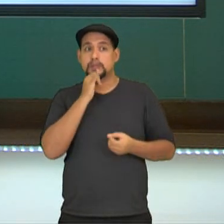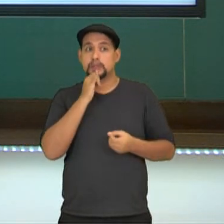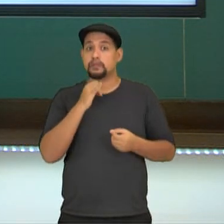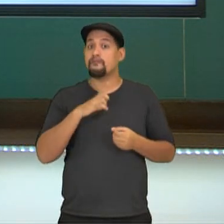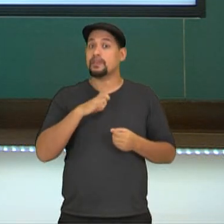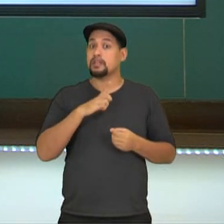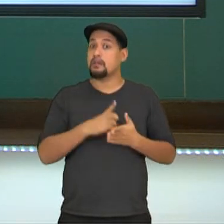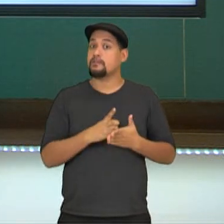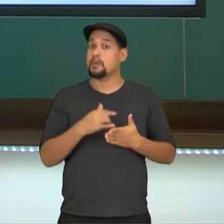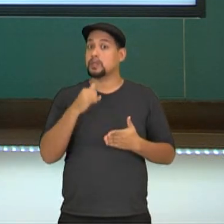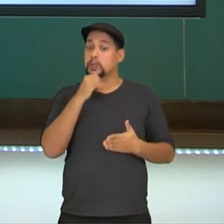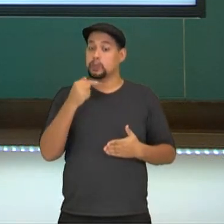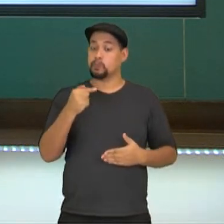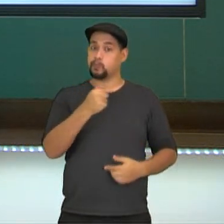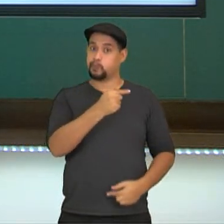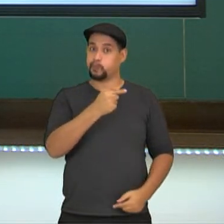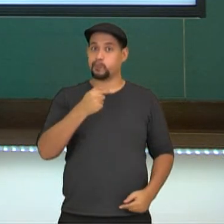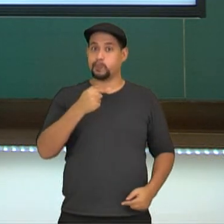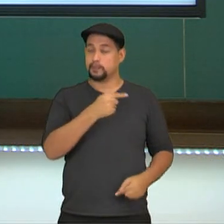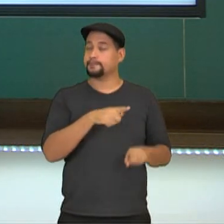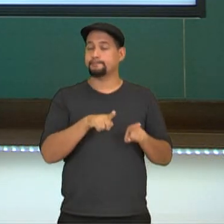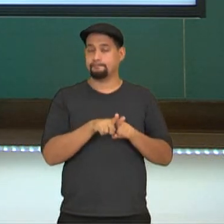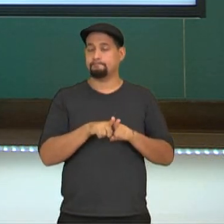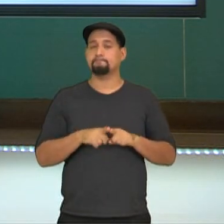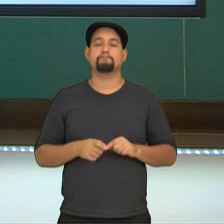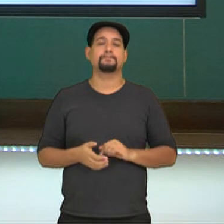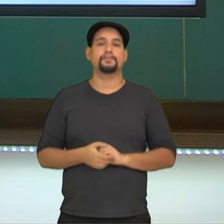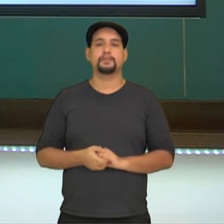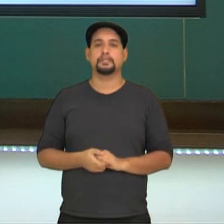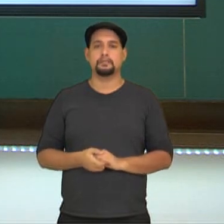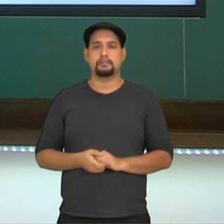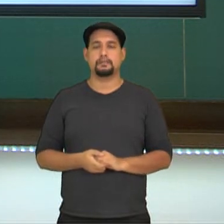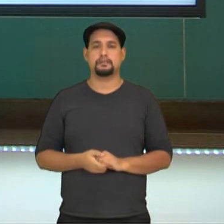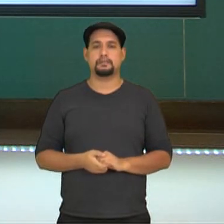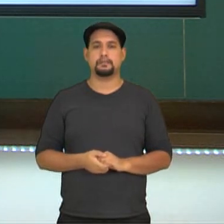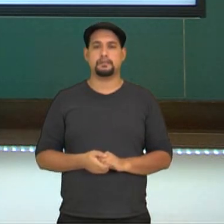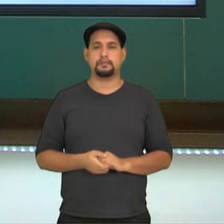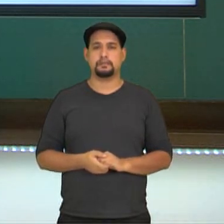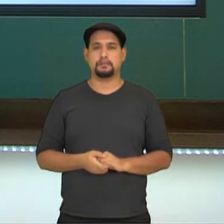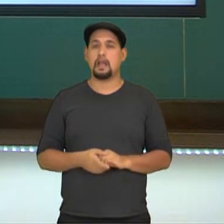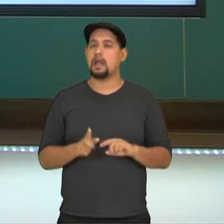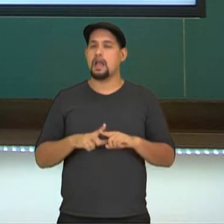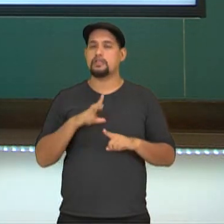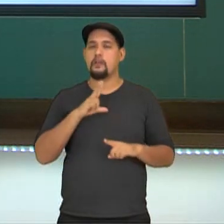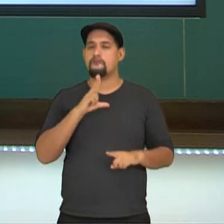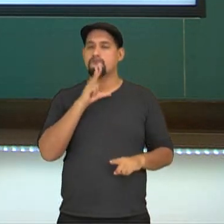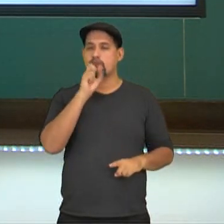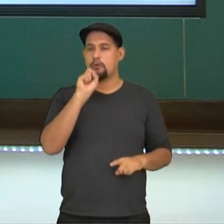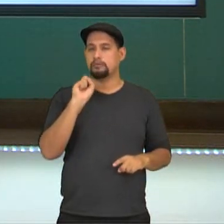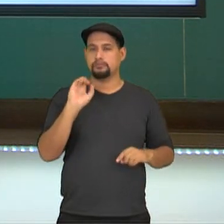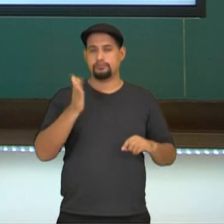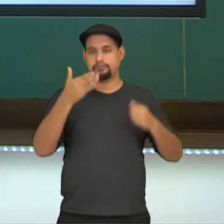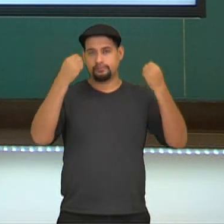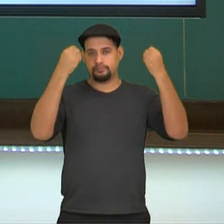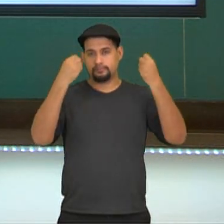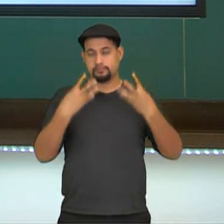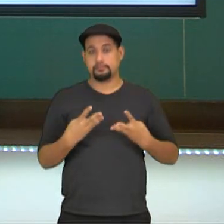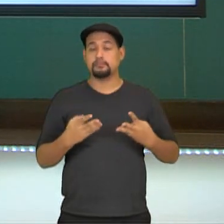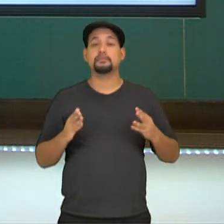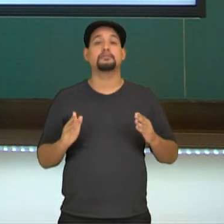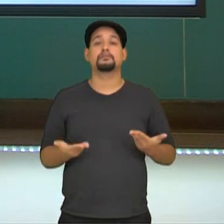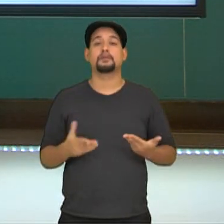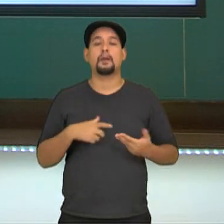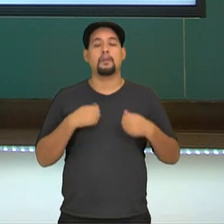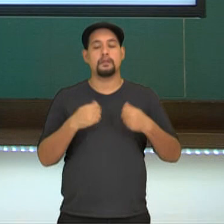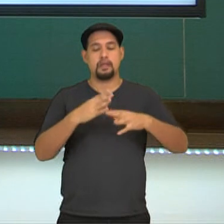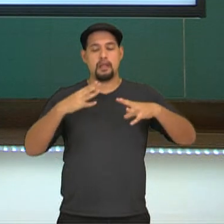mas oposta, sentido oposto ao do campo, ok? E então nós temos aqui a força, como eu falei, e agora nós temos